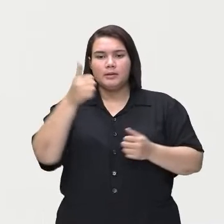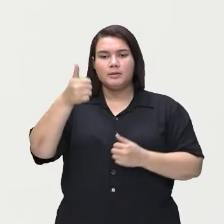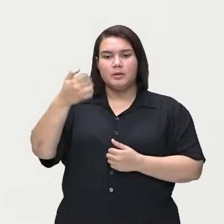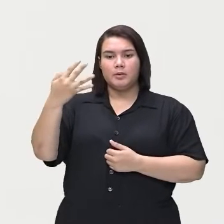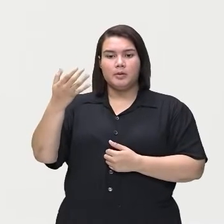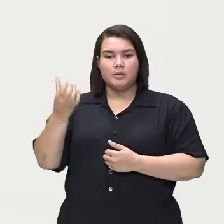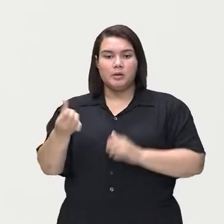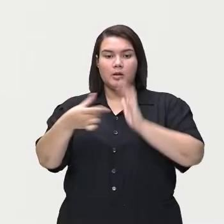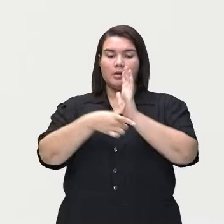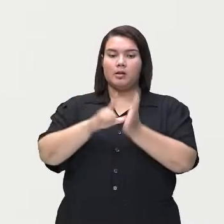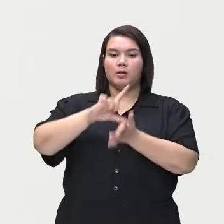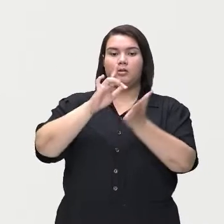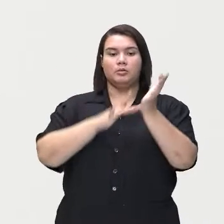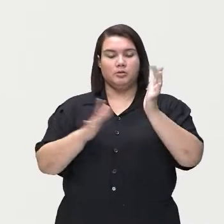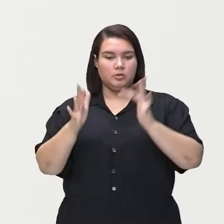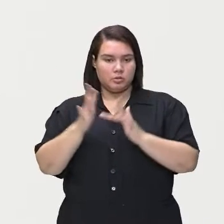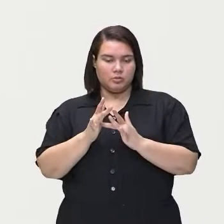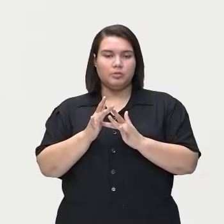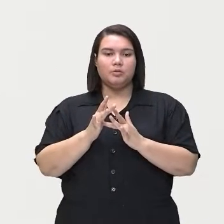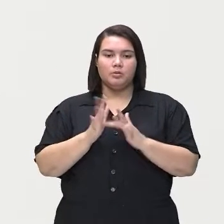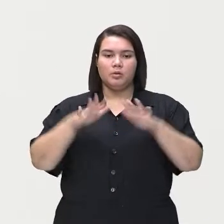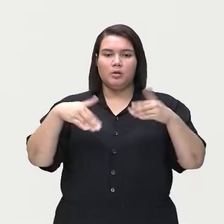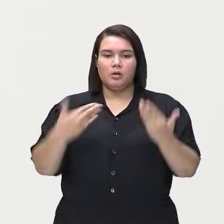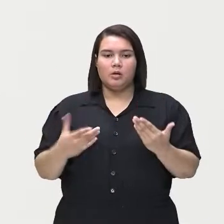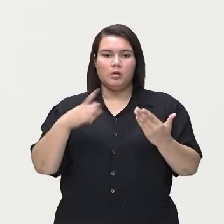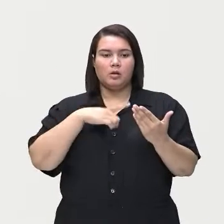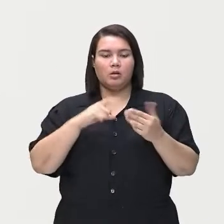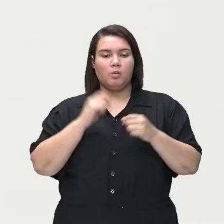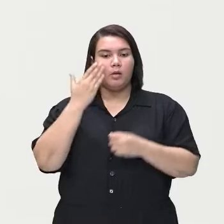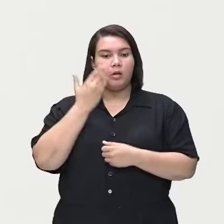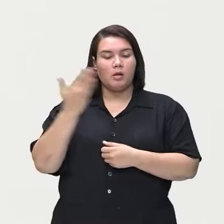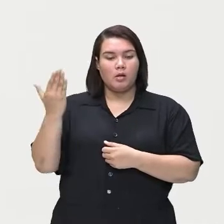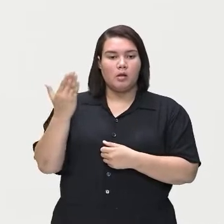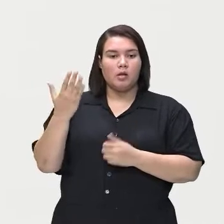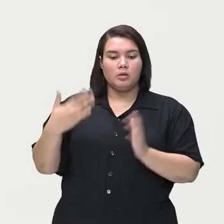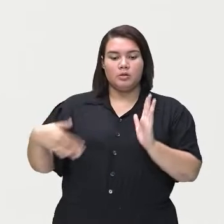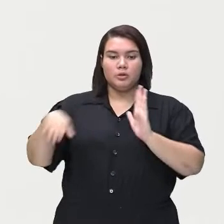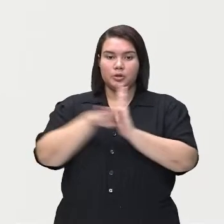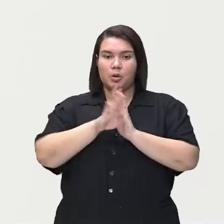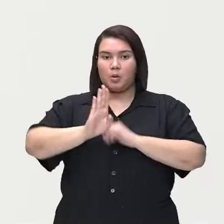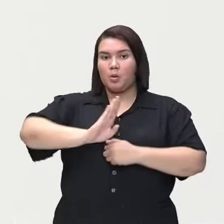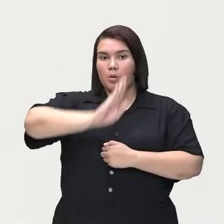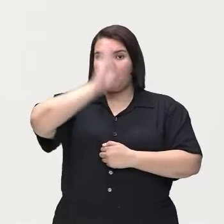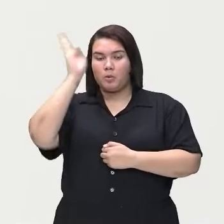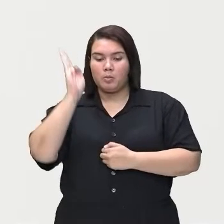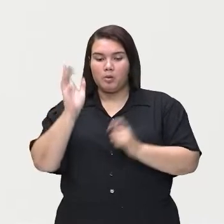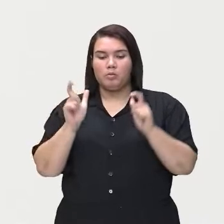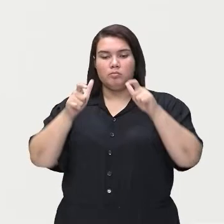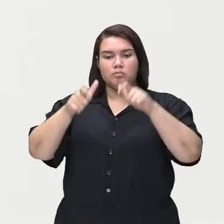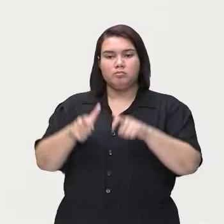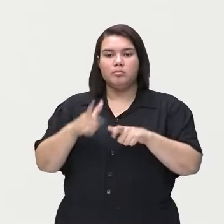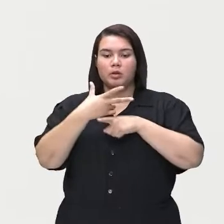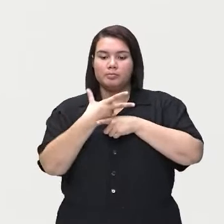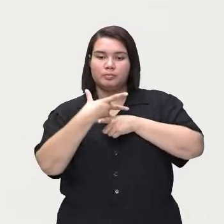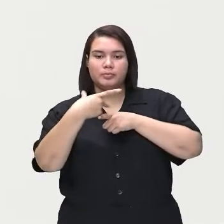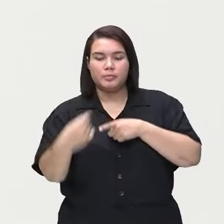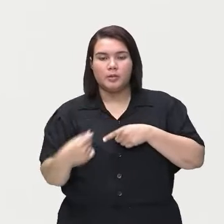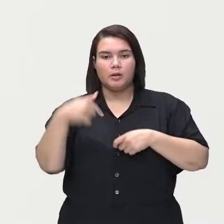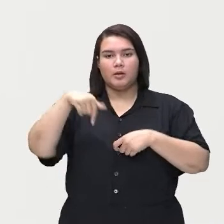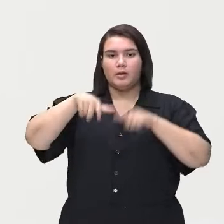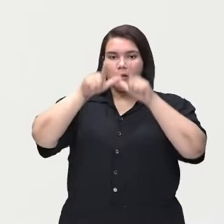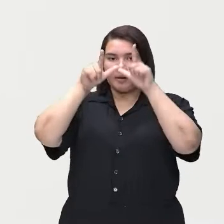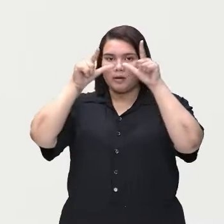a.C., quando nós vamos ver a chegada dos romanos para conquistar ali